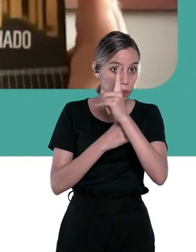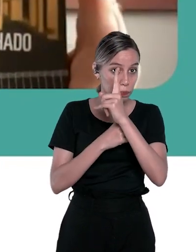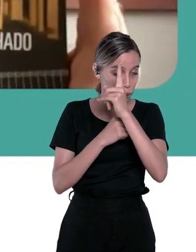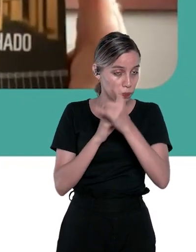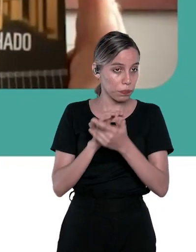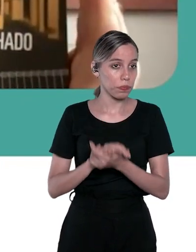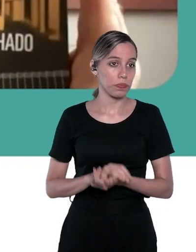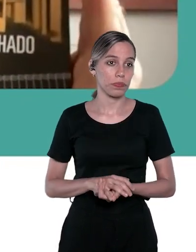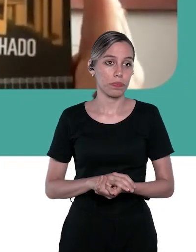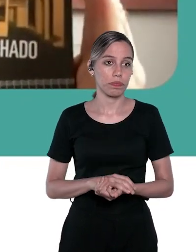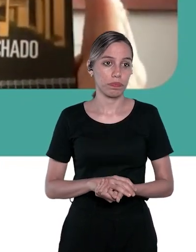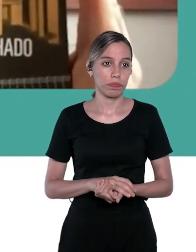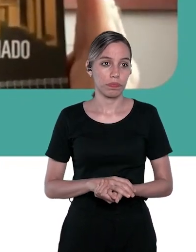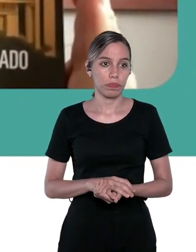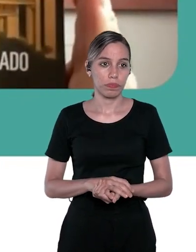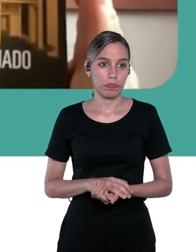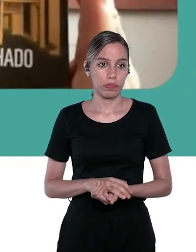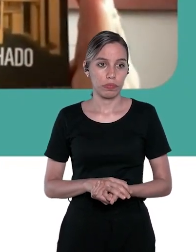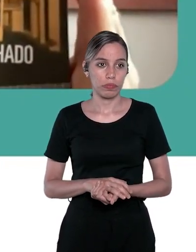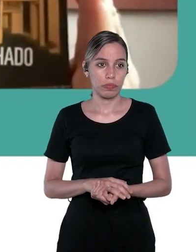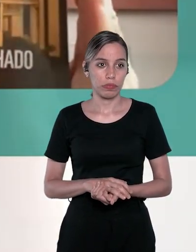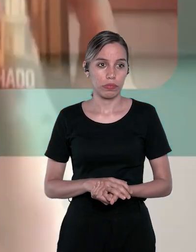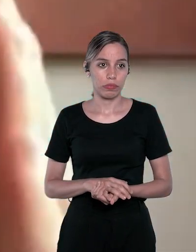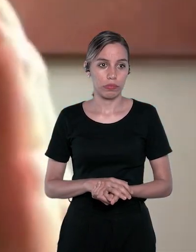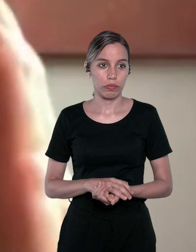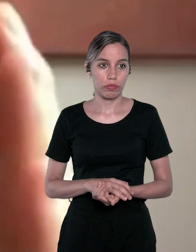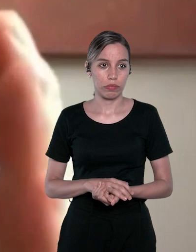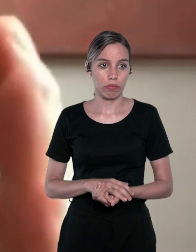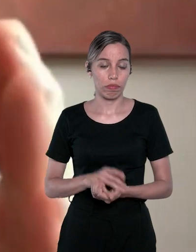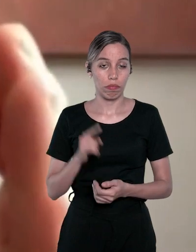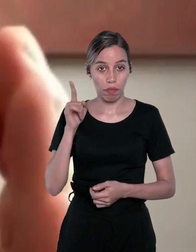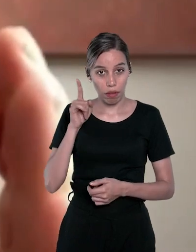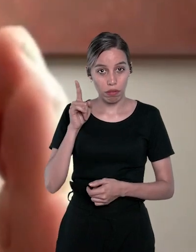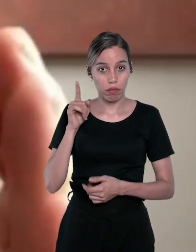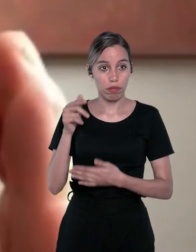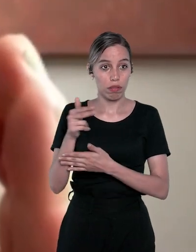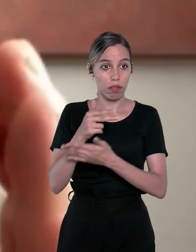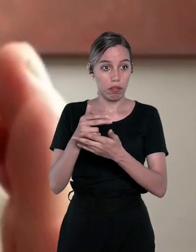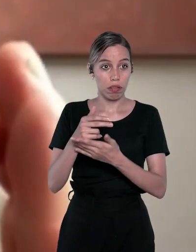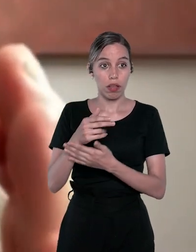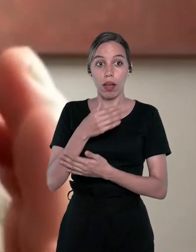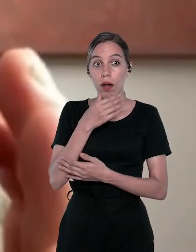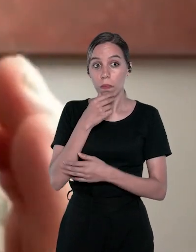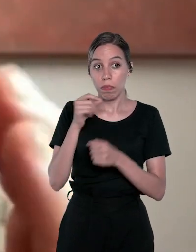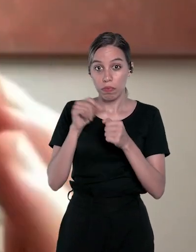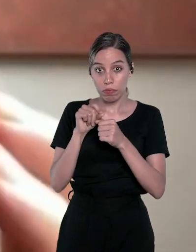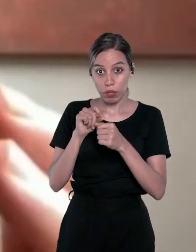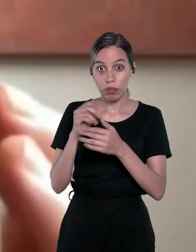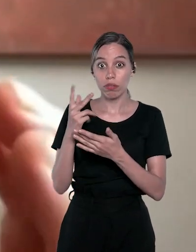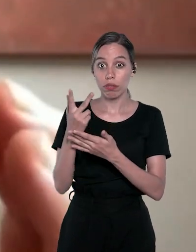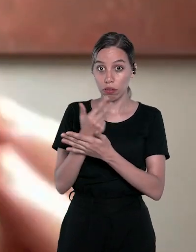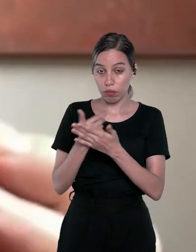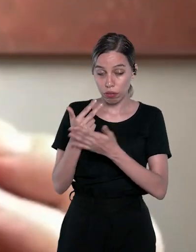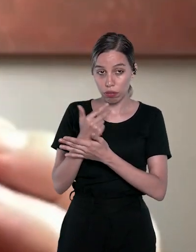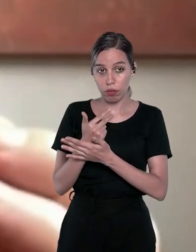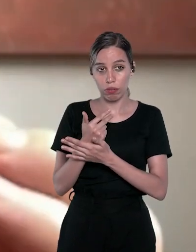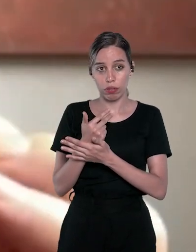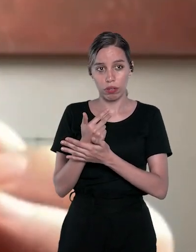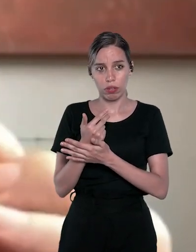Raul Belém Machado, o arquiteto da cena. Esse é um cenário que ele fez, mas em